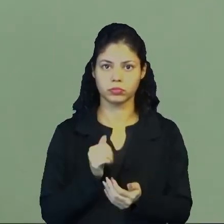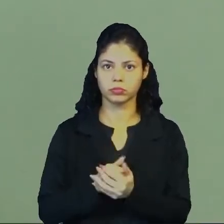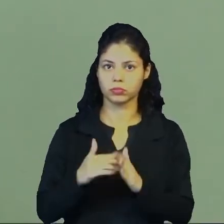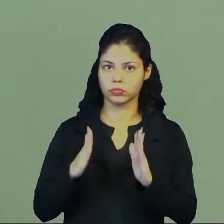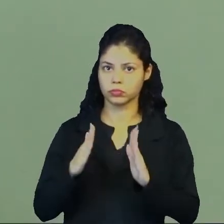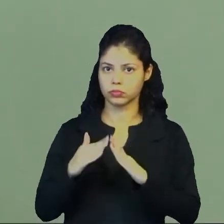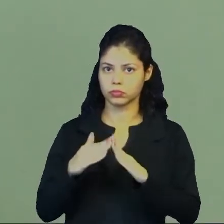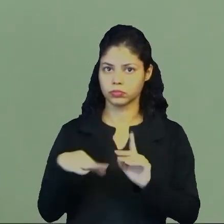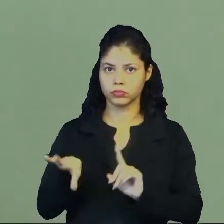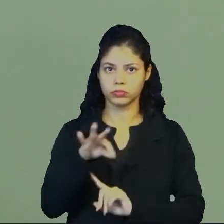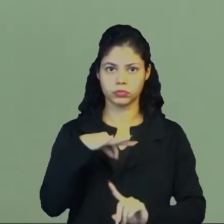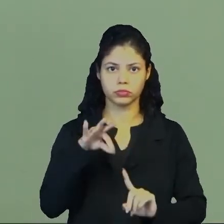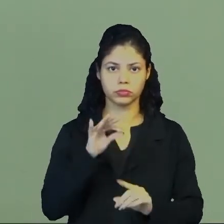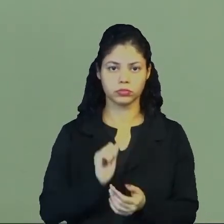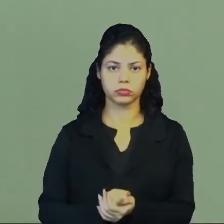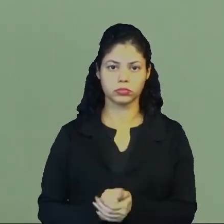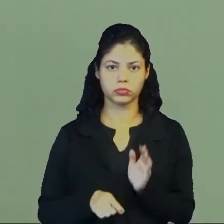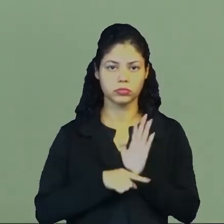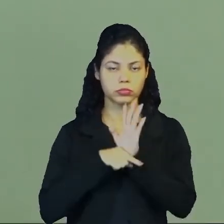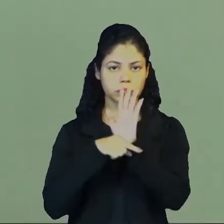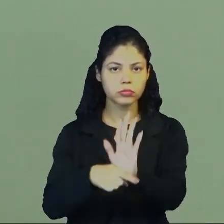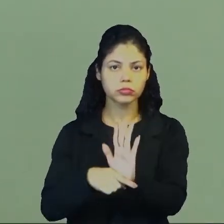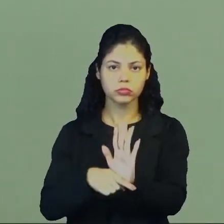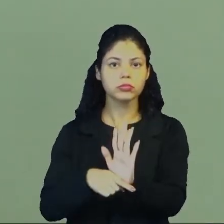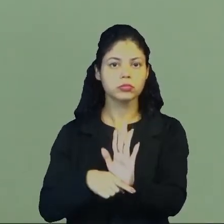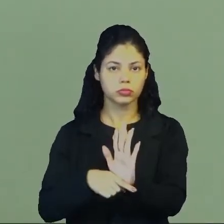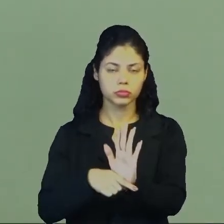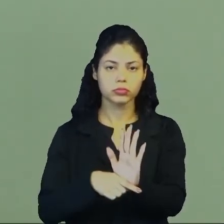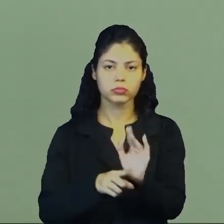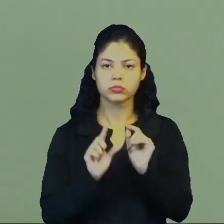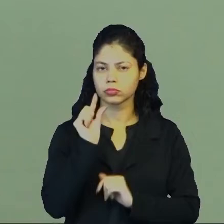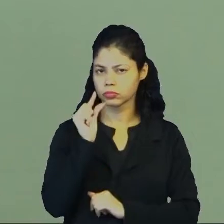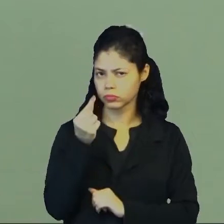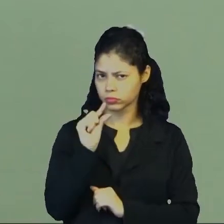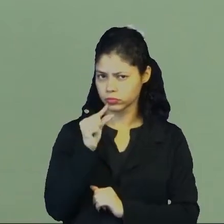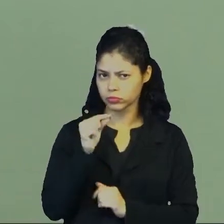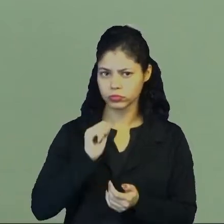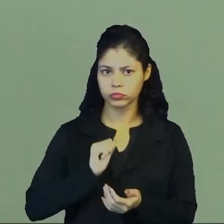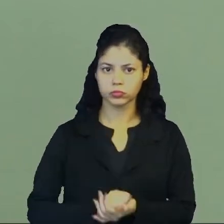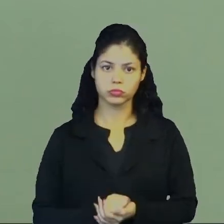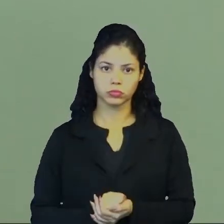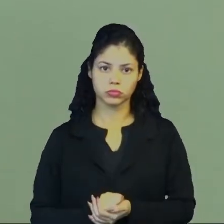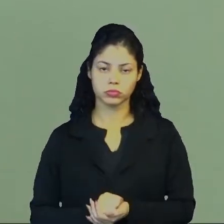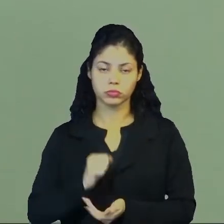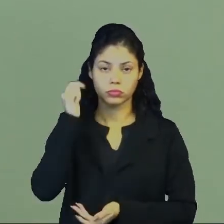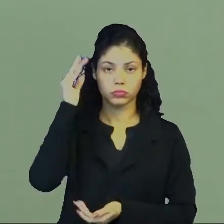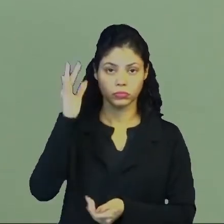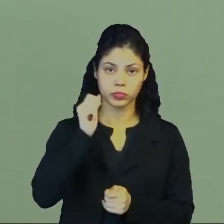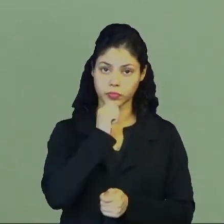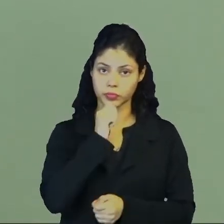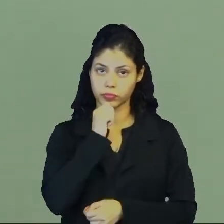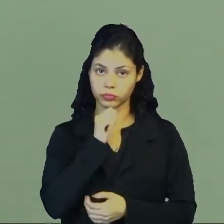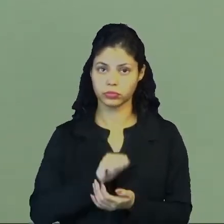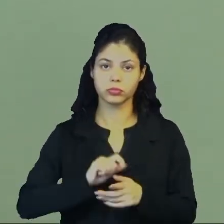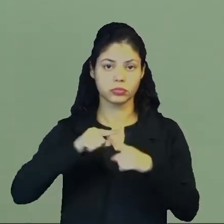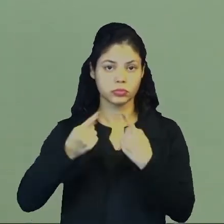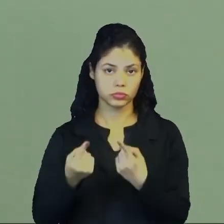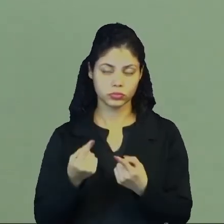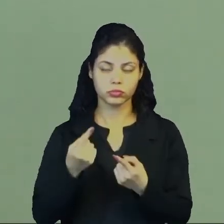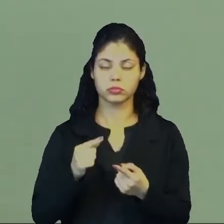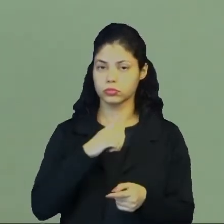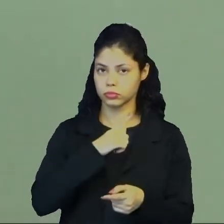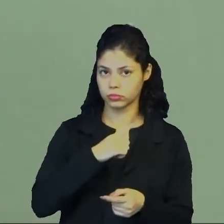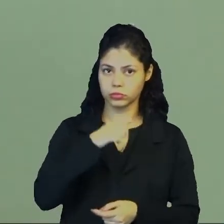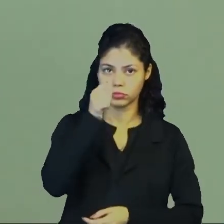né, da Isabel Allende, que retrata um pouco, né, apesar de ser uma obra de realismo fantástico, tem aí como pano de fundo